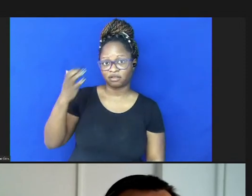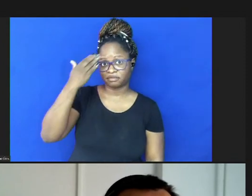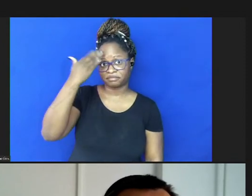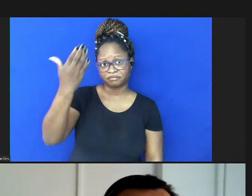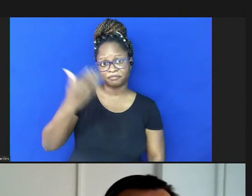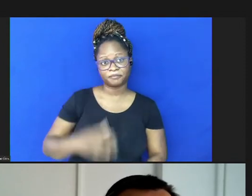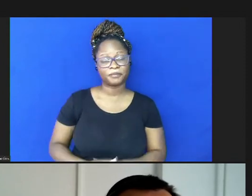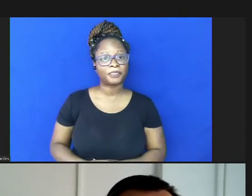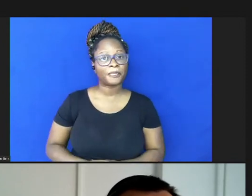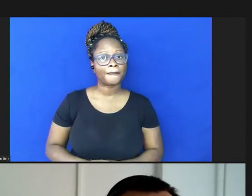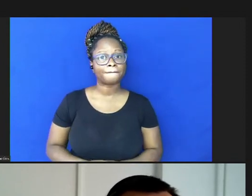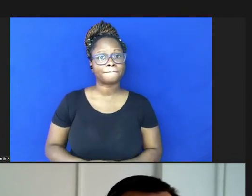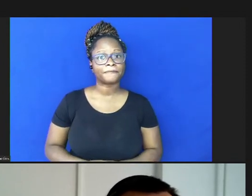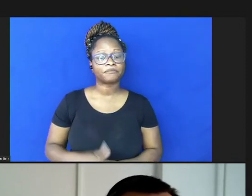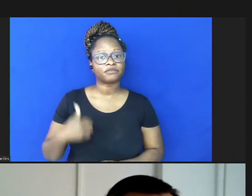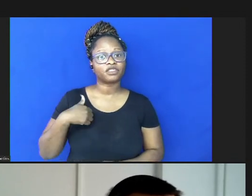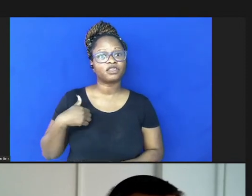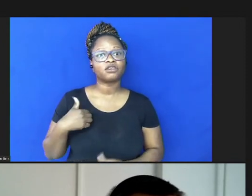assim, queria...